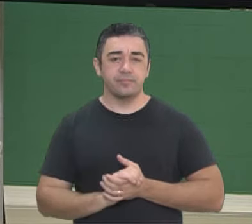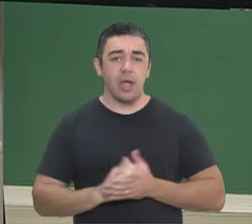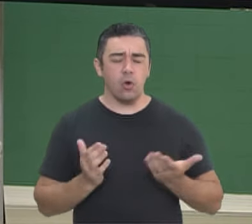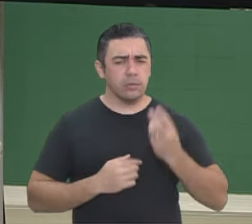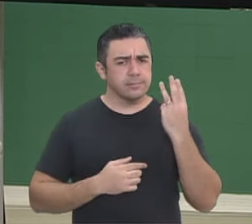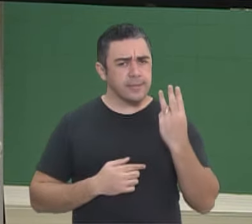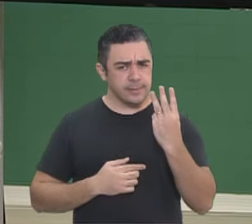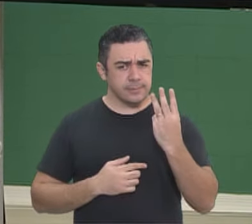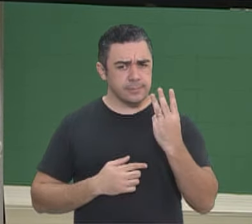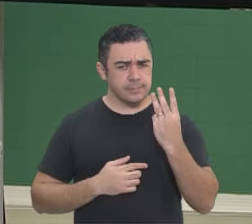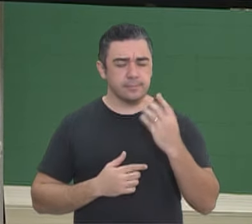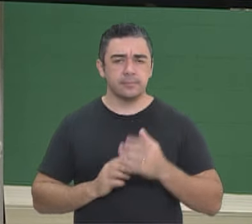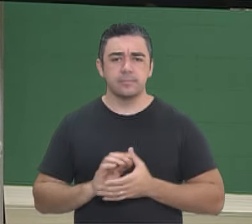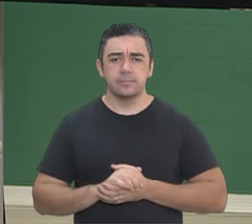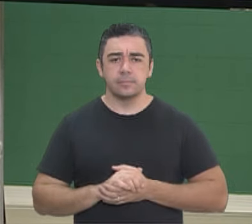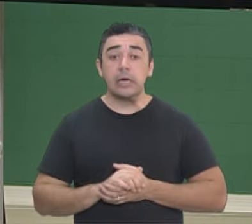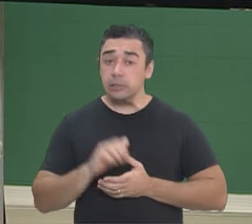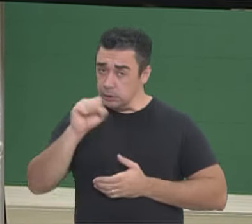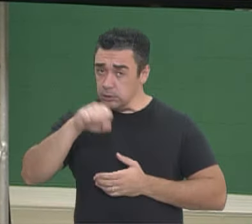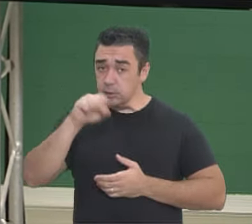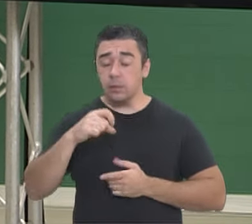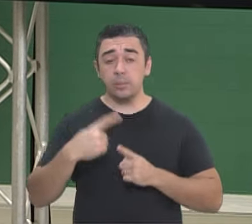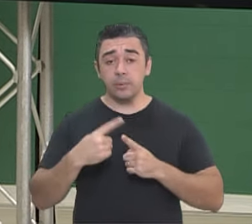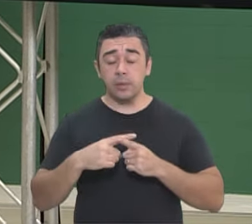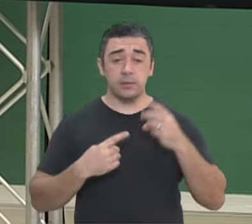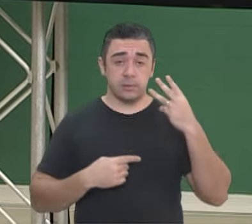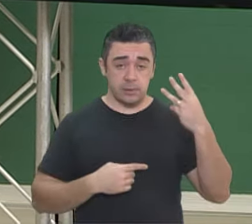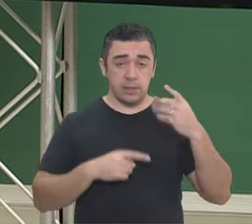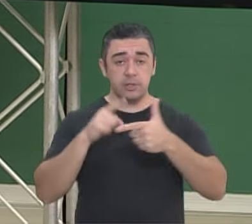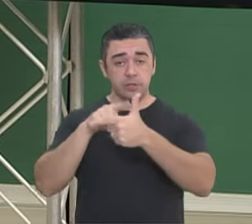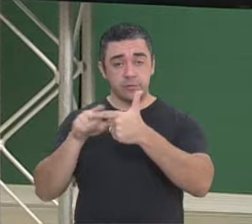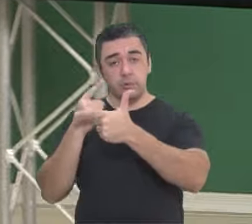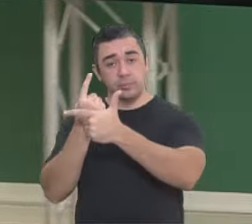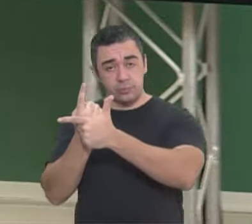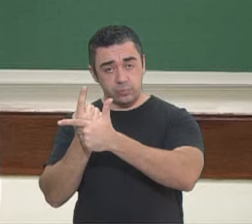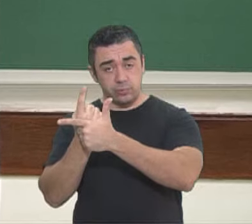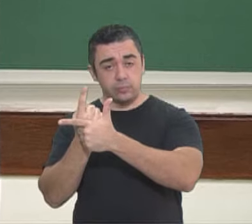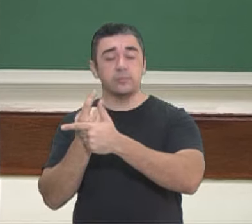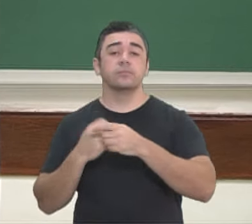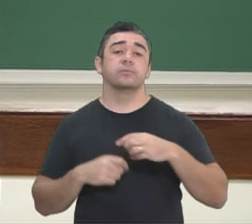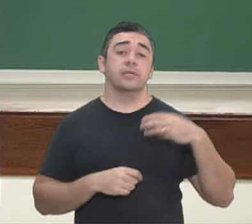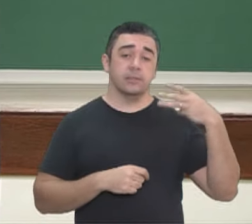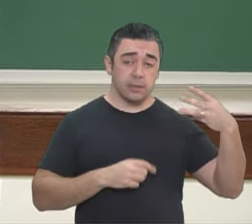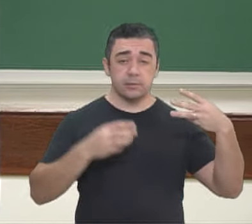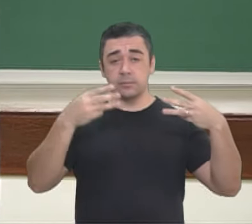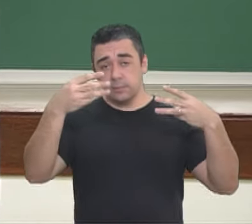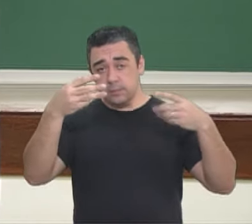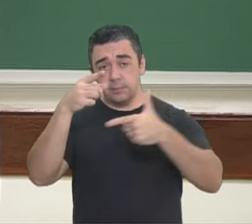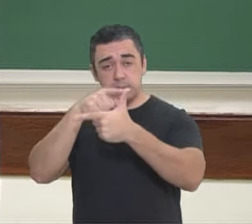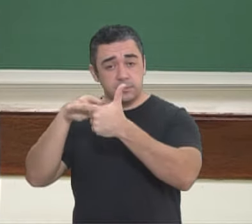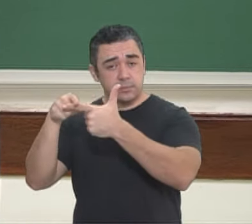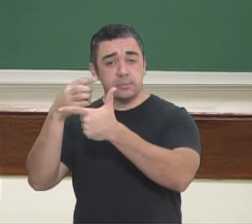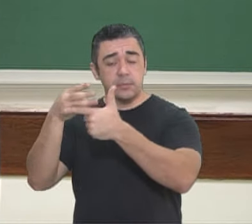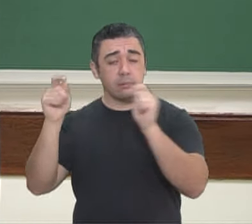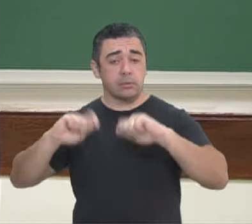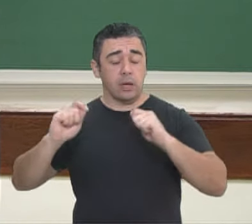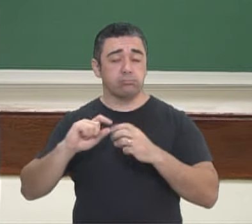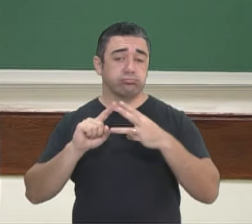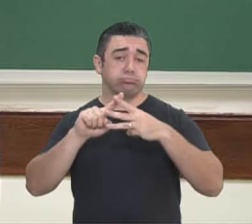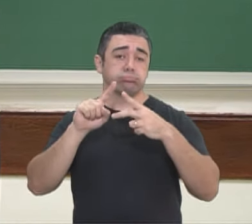3. O 3 é primo, porque dá para dividir por 1 e por ele mesmo. Olha só, o 3 dá para